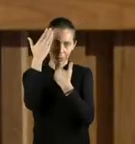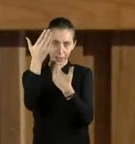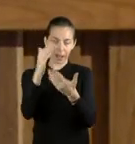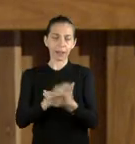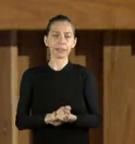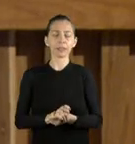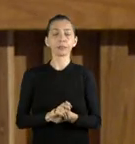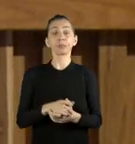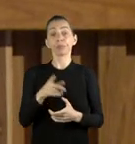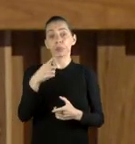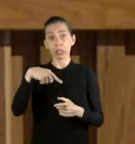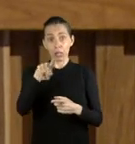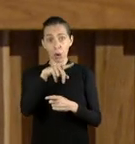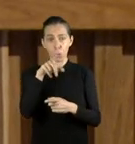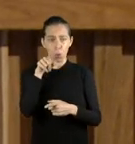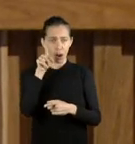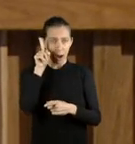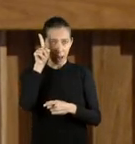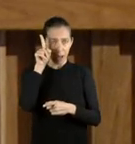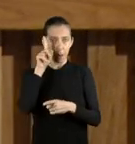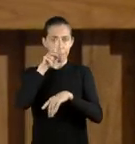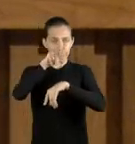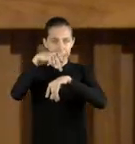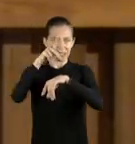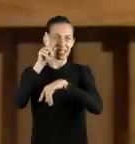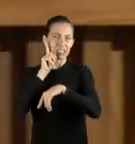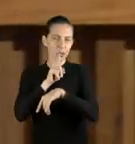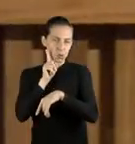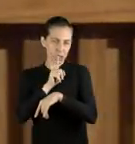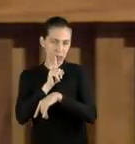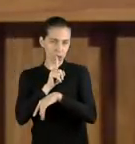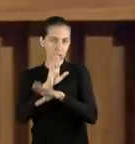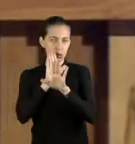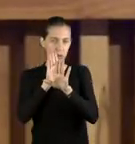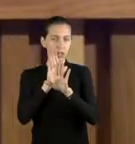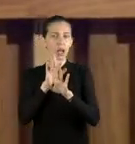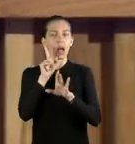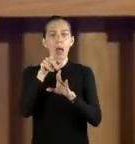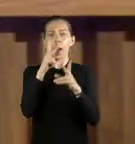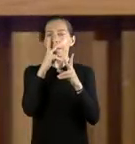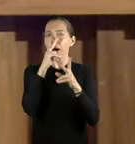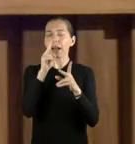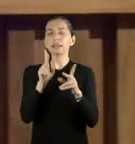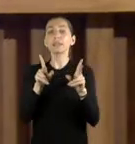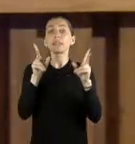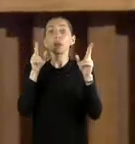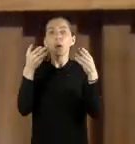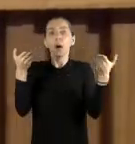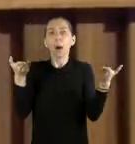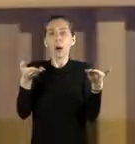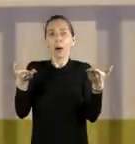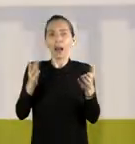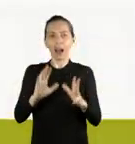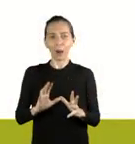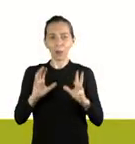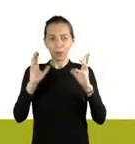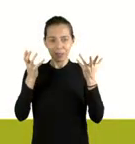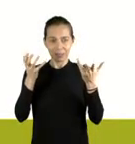sobre a visão dos Estados Unidos, seria muito parecida com uma visão que a gente está tendo agora